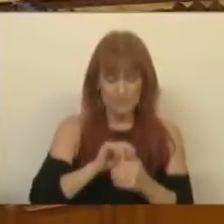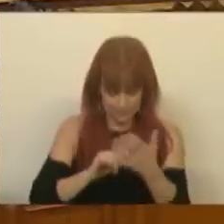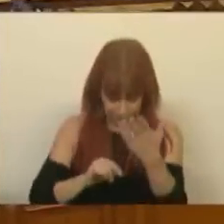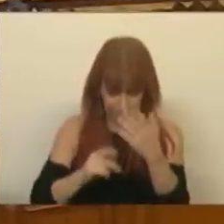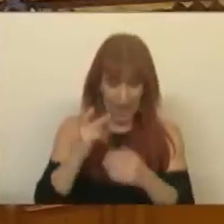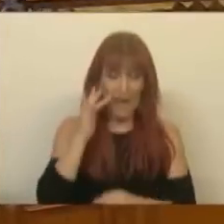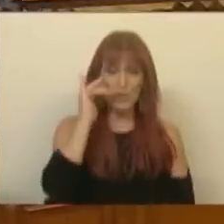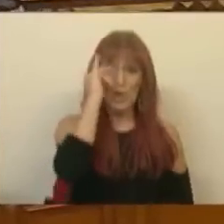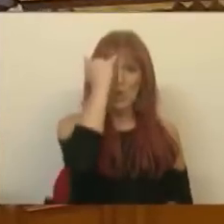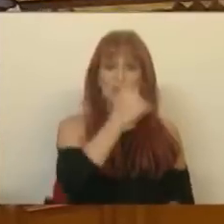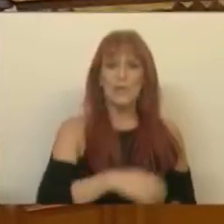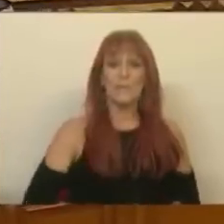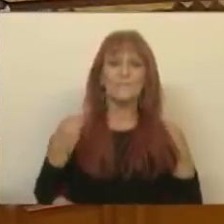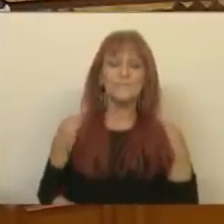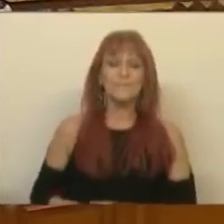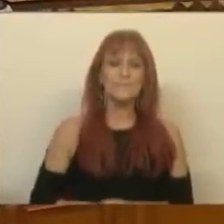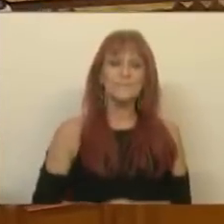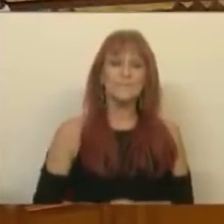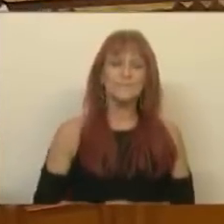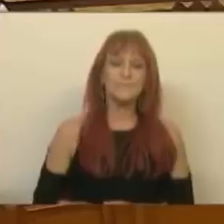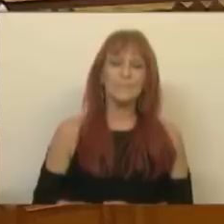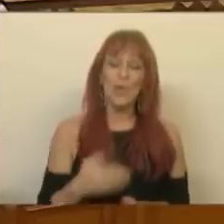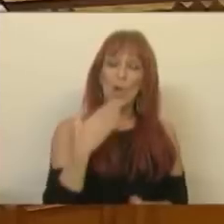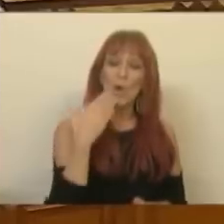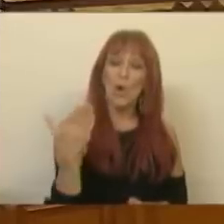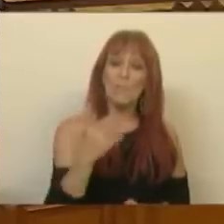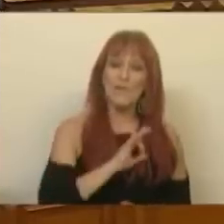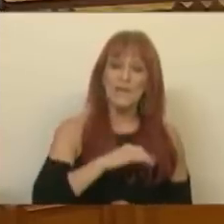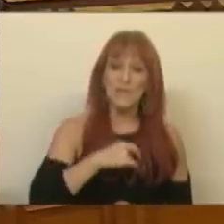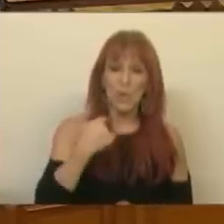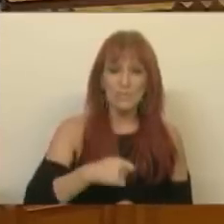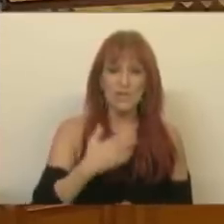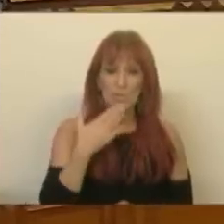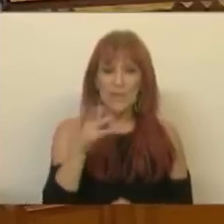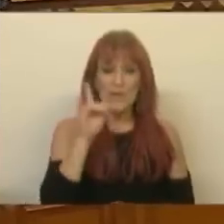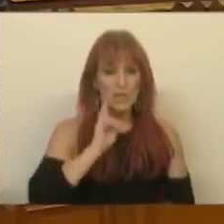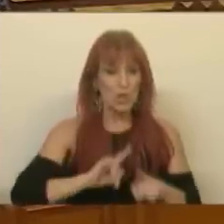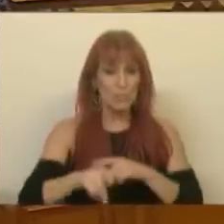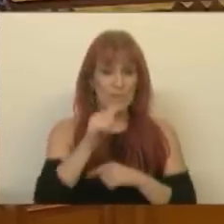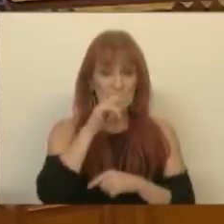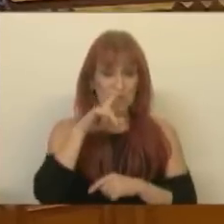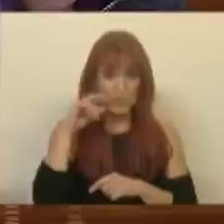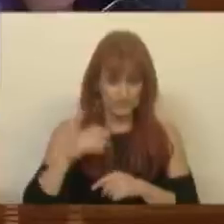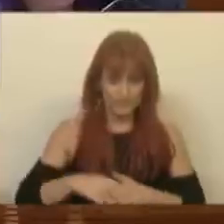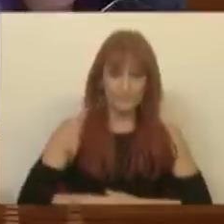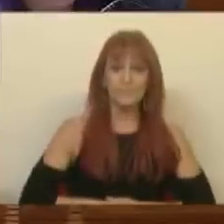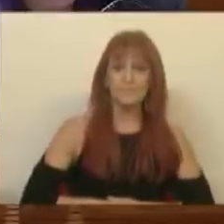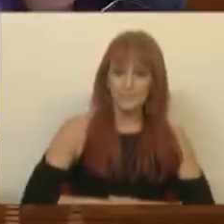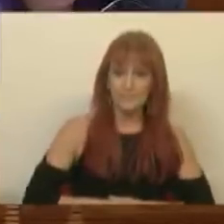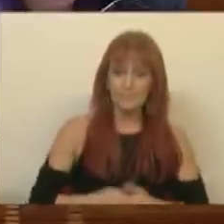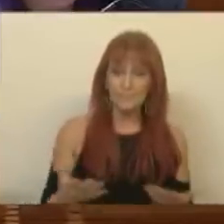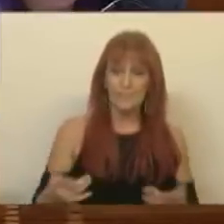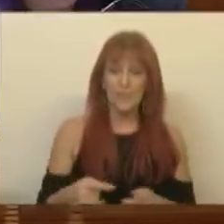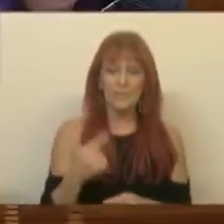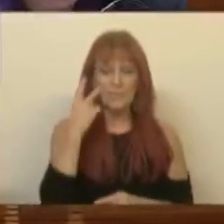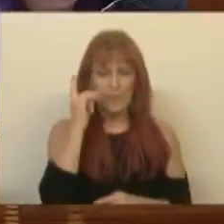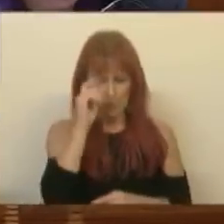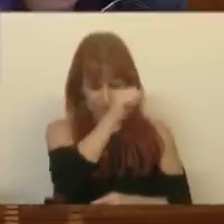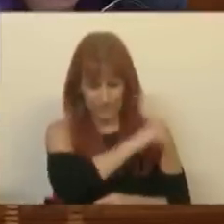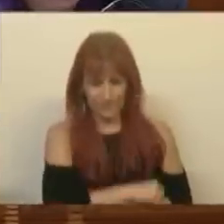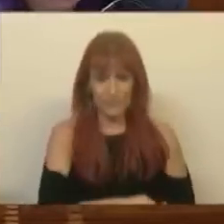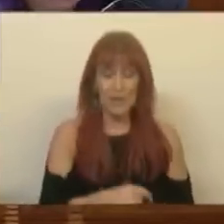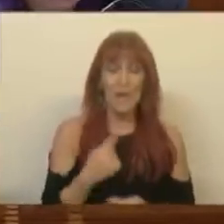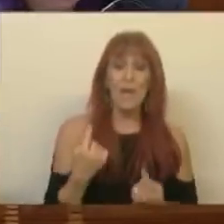primeiro-ministro Muito obrigado senhor presidente Muito obrigado senhor deputada e nestesial Todavia o seguinte